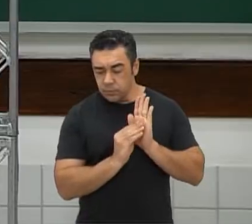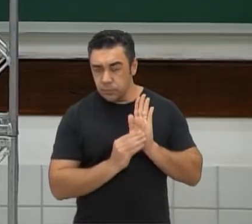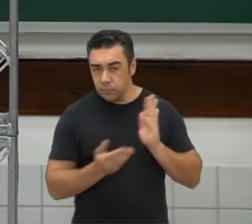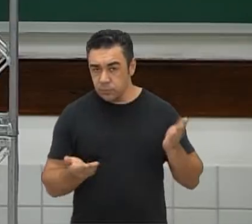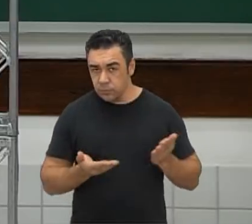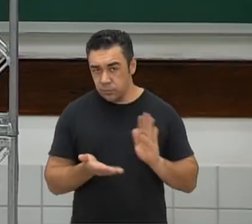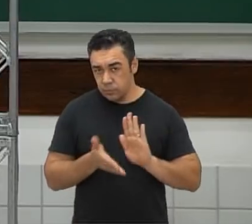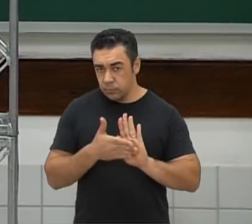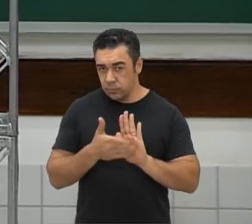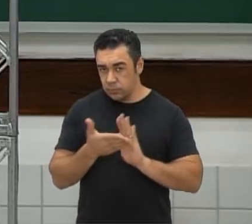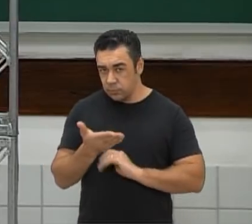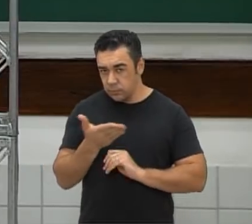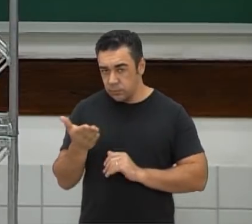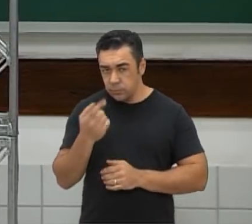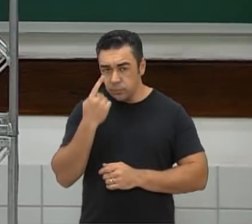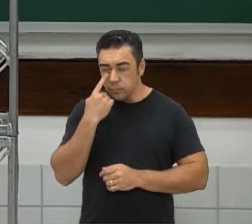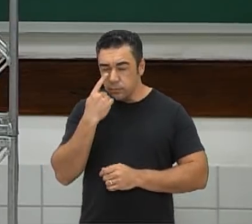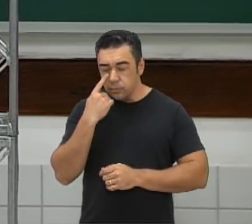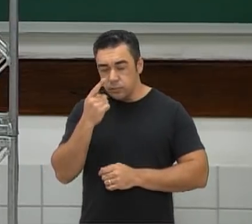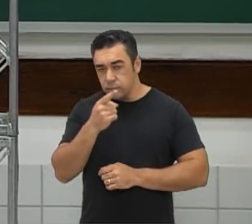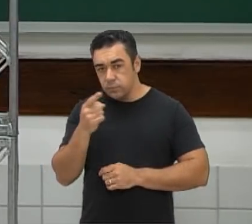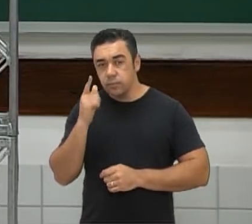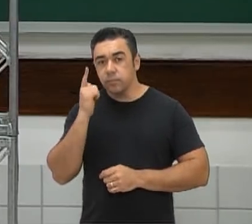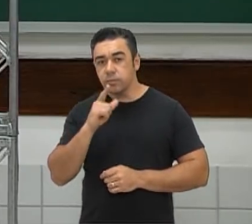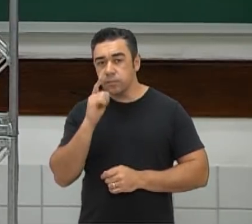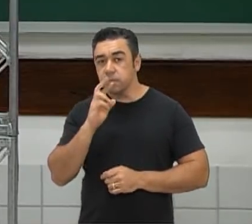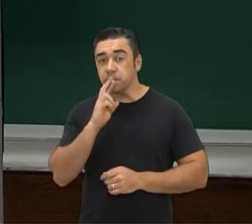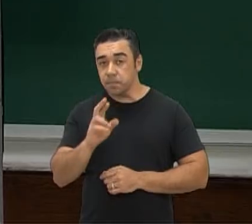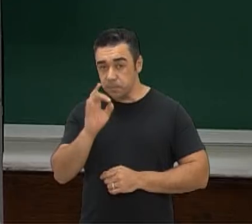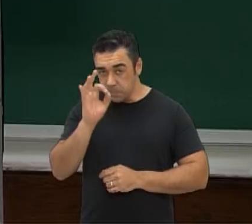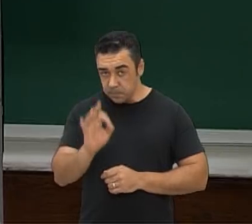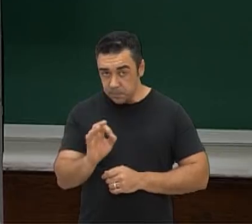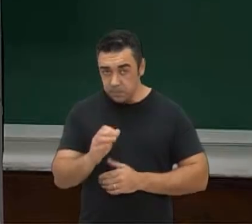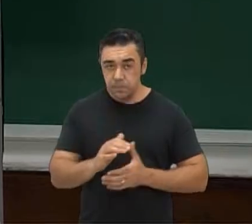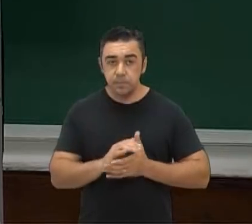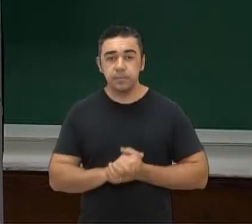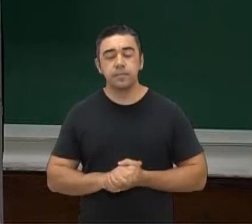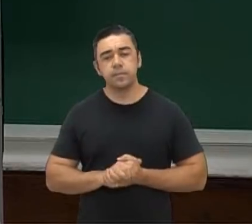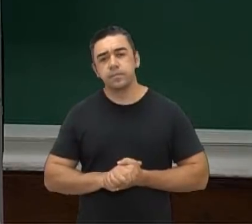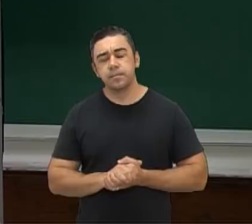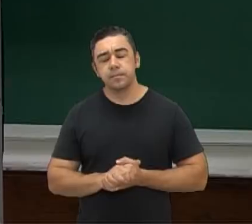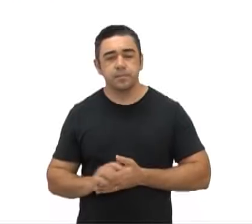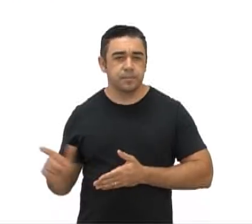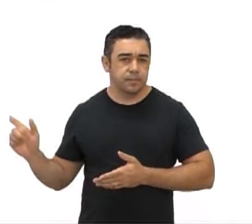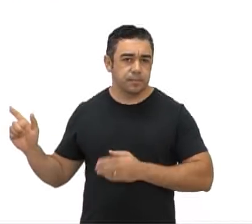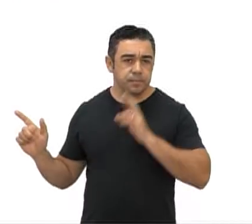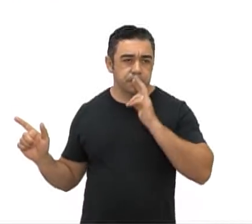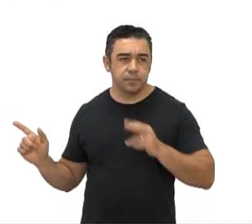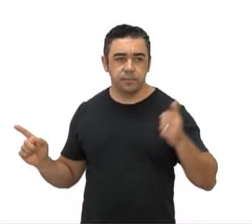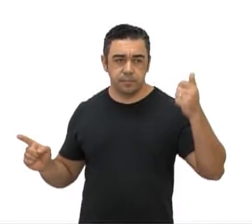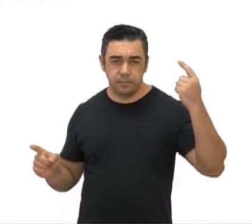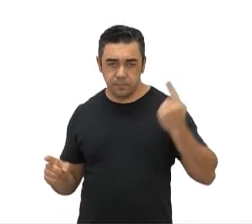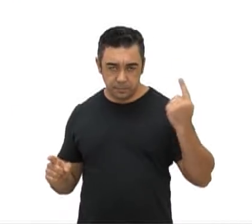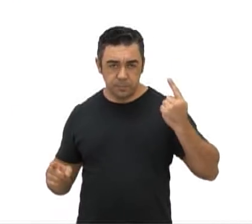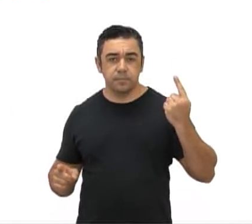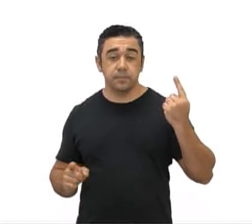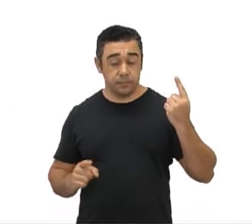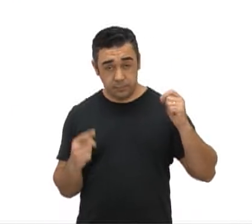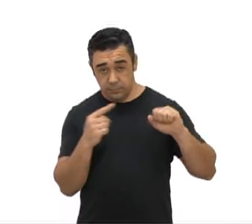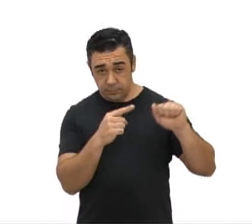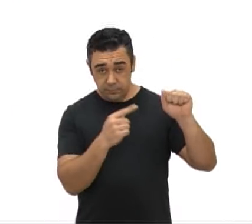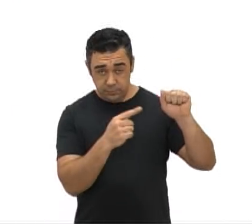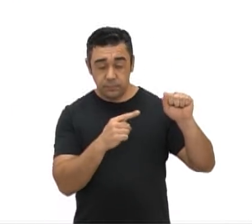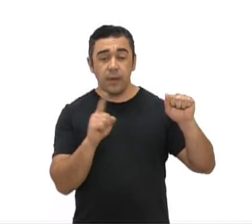para hoje? Vamos ver quem que conseguiu dar conta de acertar essa questão. Então, quem marcou a primeira alternativa, né,